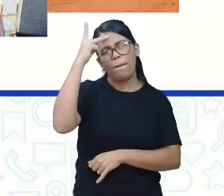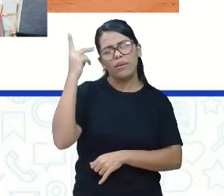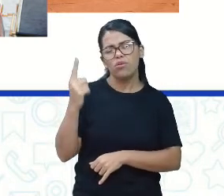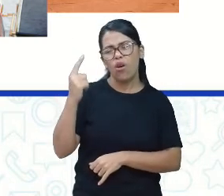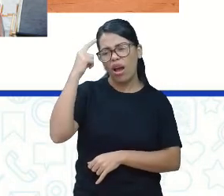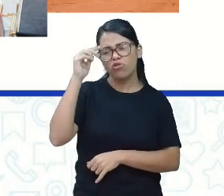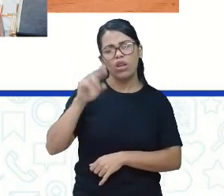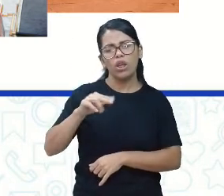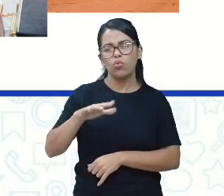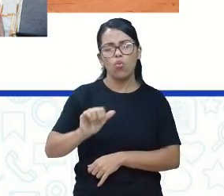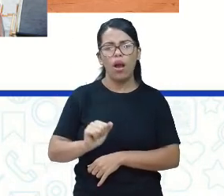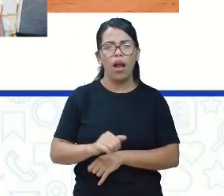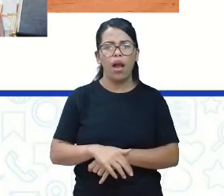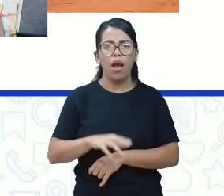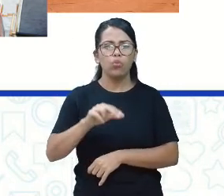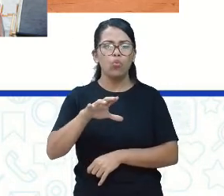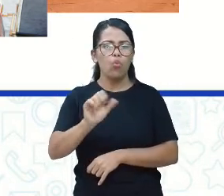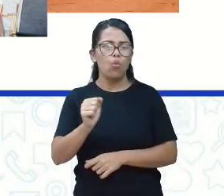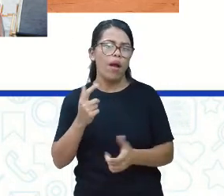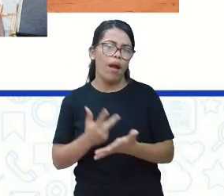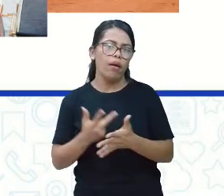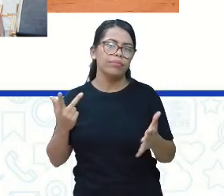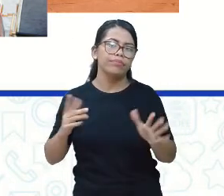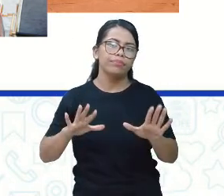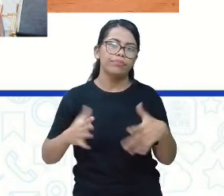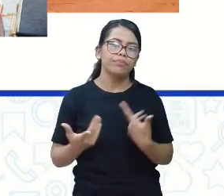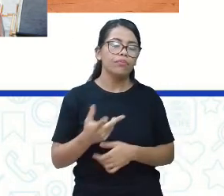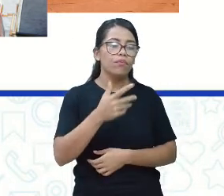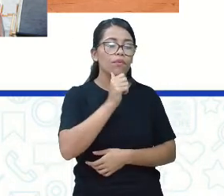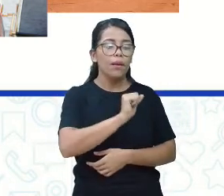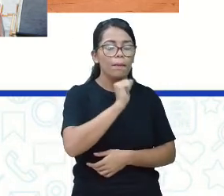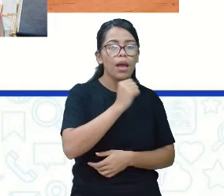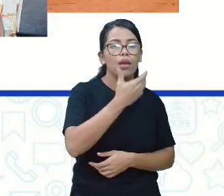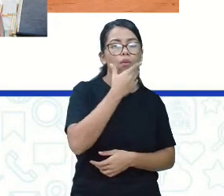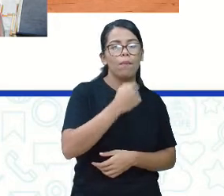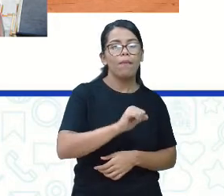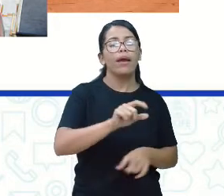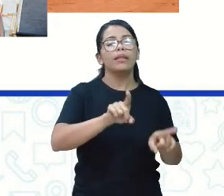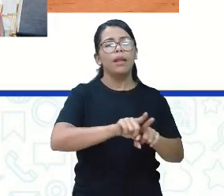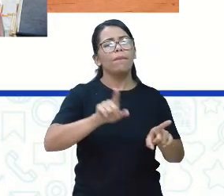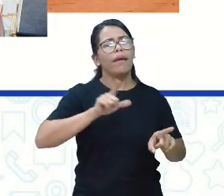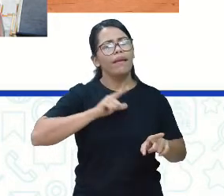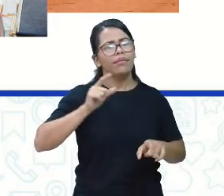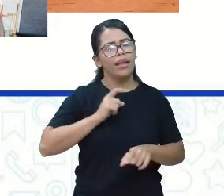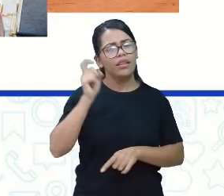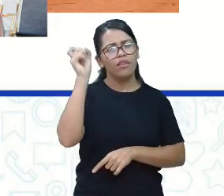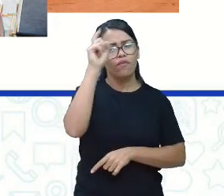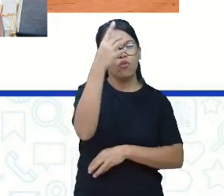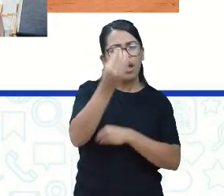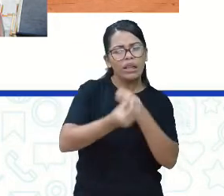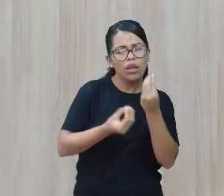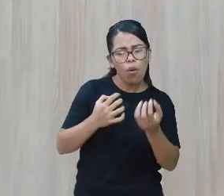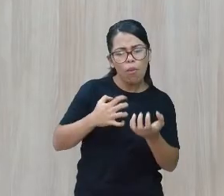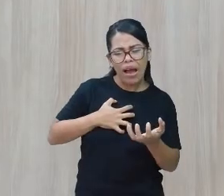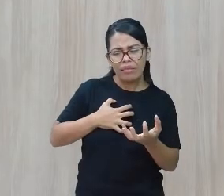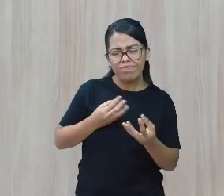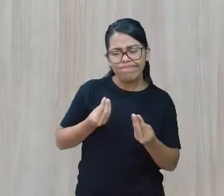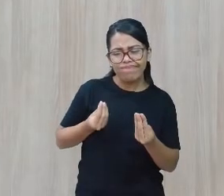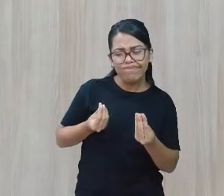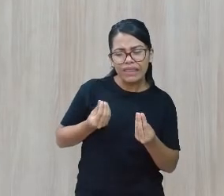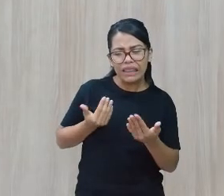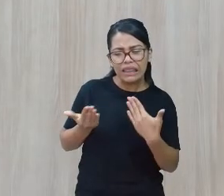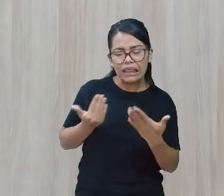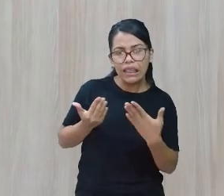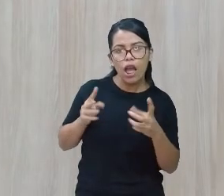acontecer. E os pais também enfrentam dificuldades para conversar com seus filhos sobre essas questões.